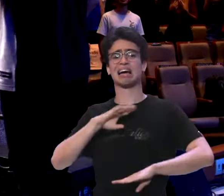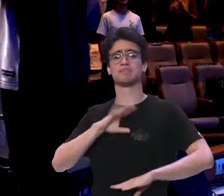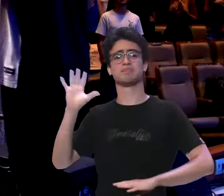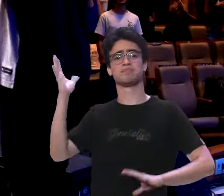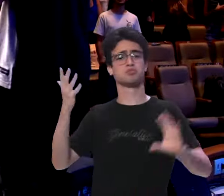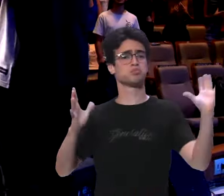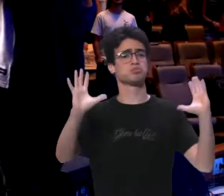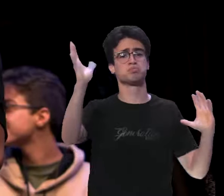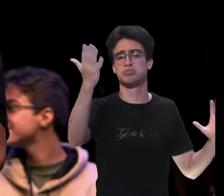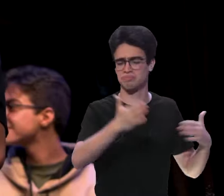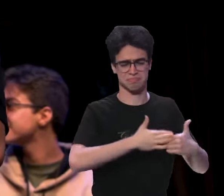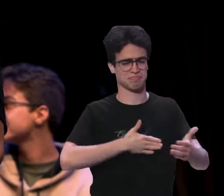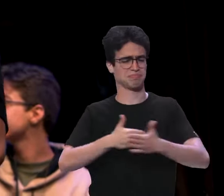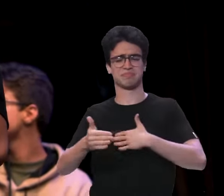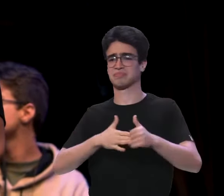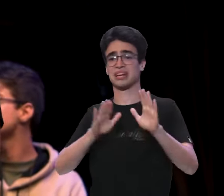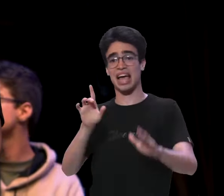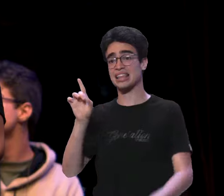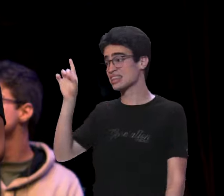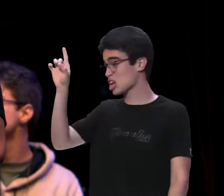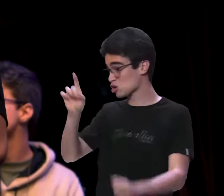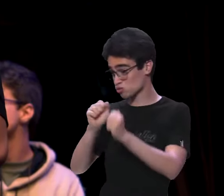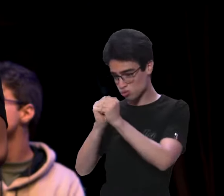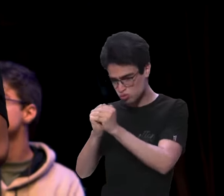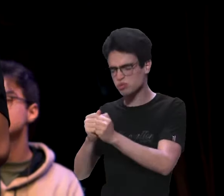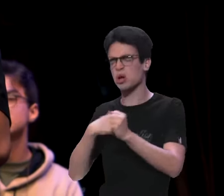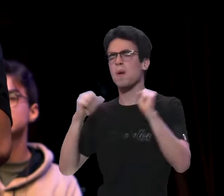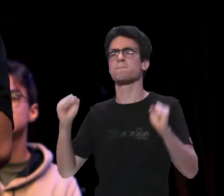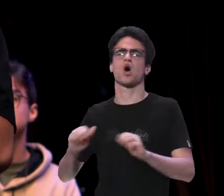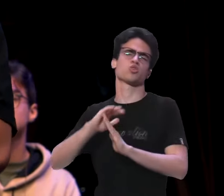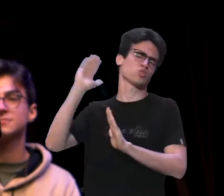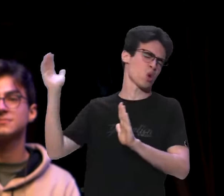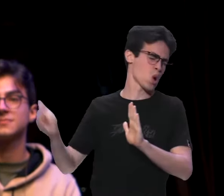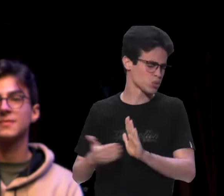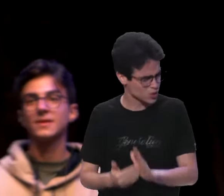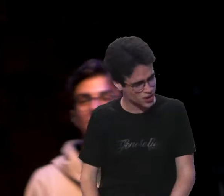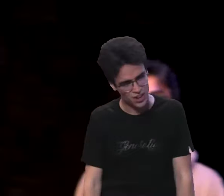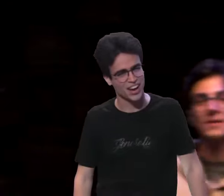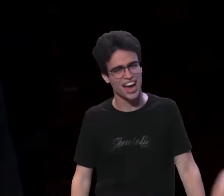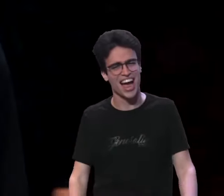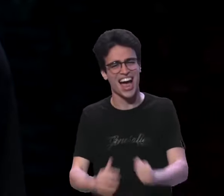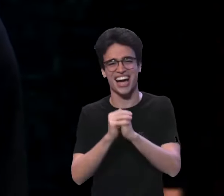circunstâncias, tudo posso naquele que me fortalece. Amém?